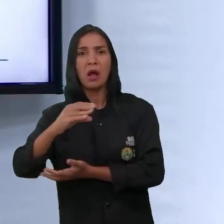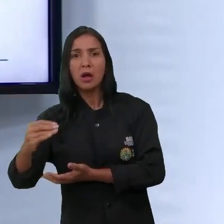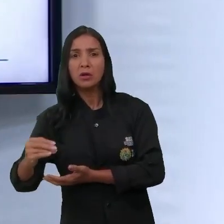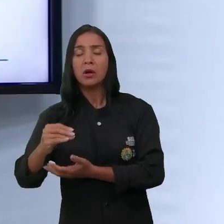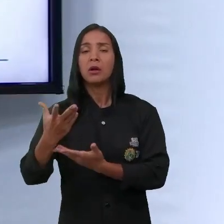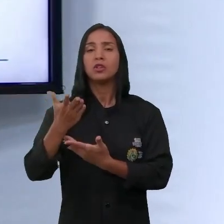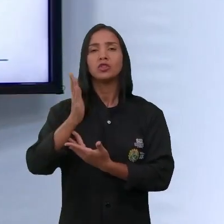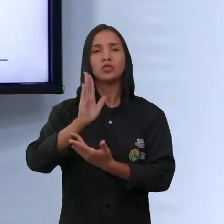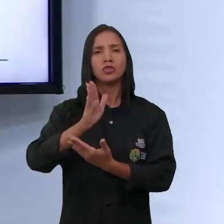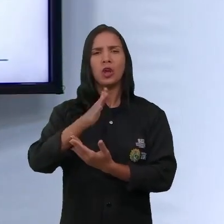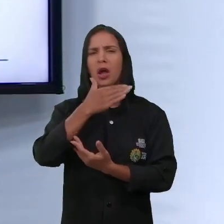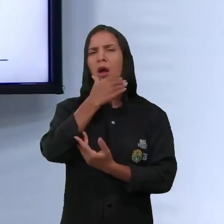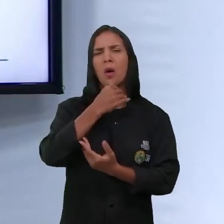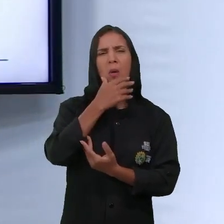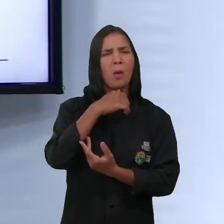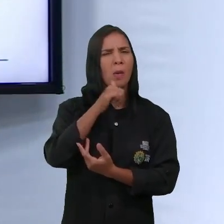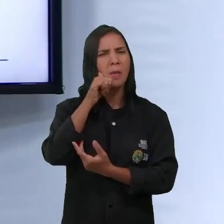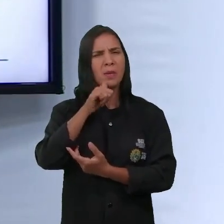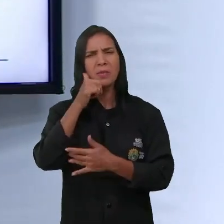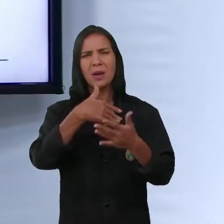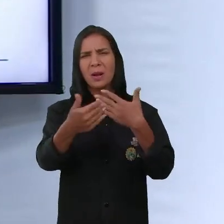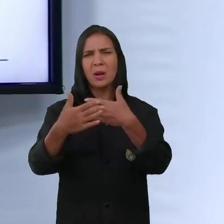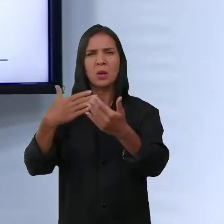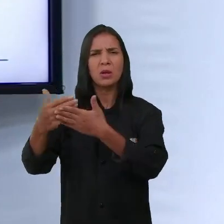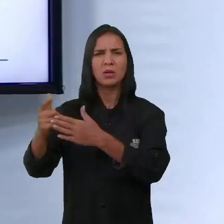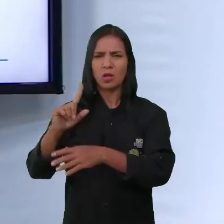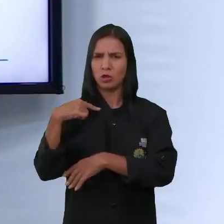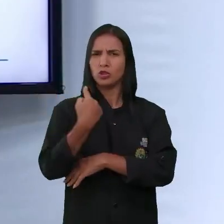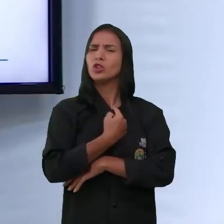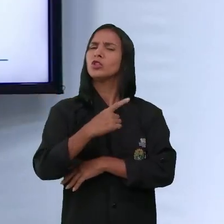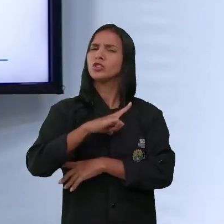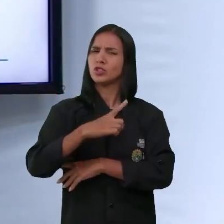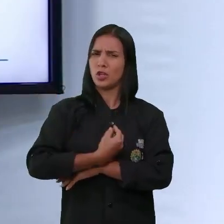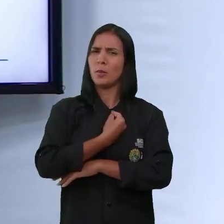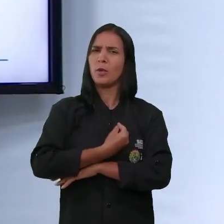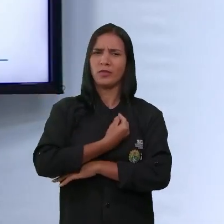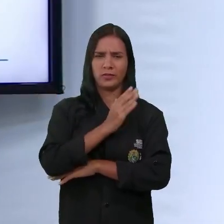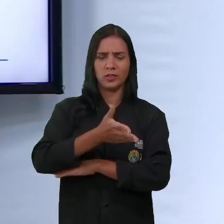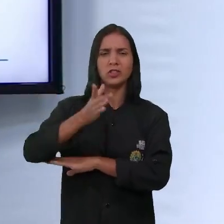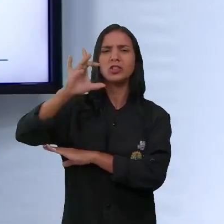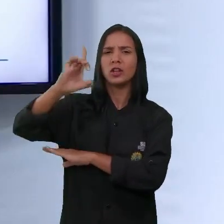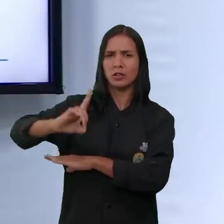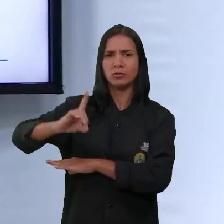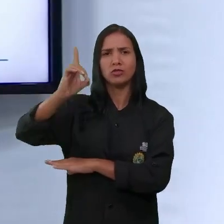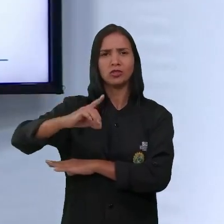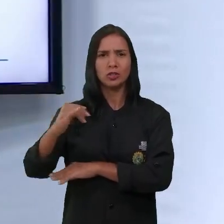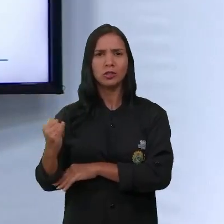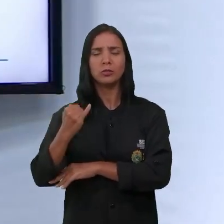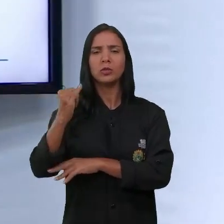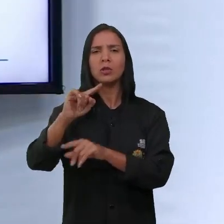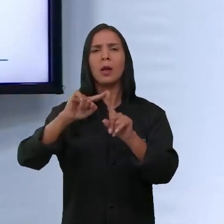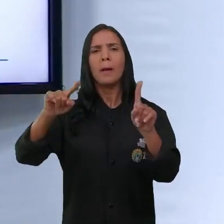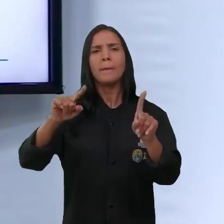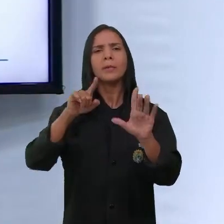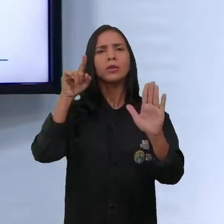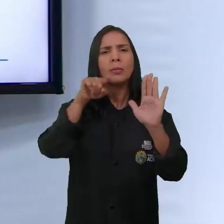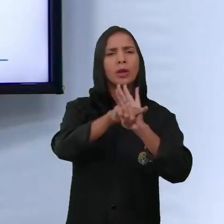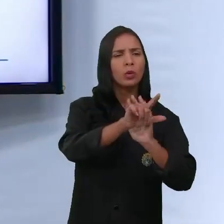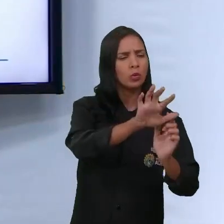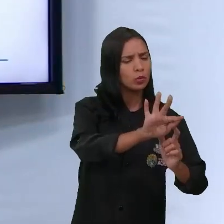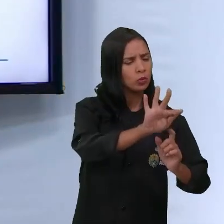adolescentes, homens, mulheres, a vida ela é um direito fundamental. mas o feto, ele